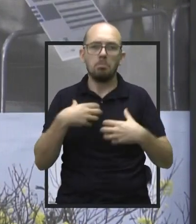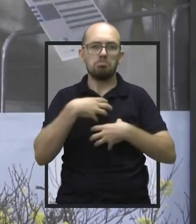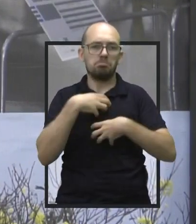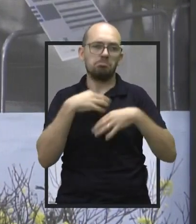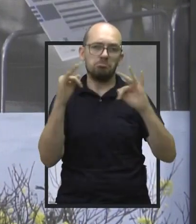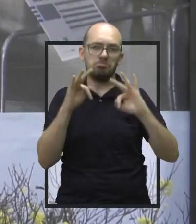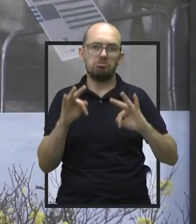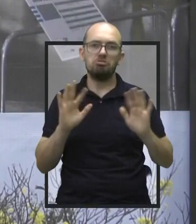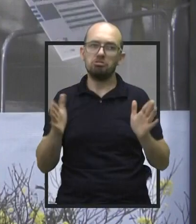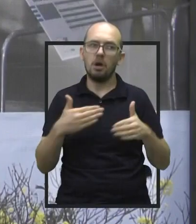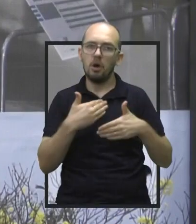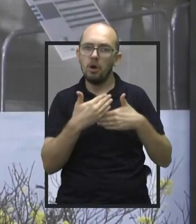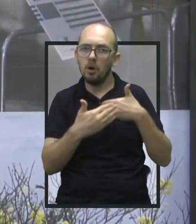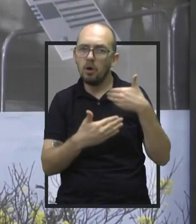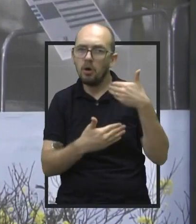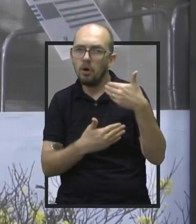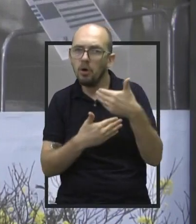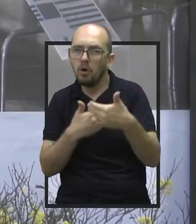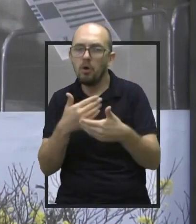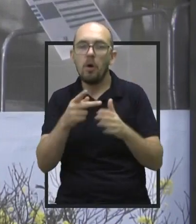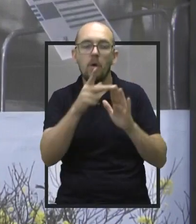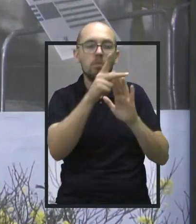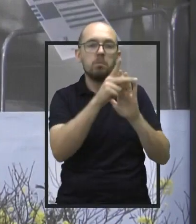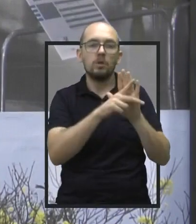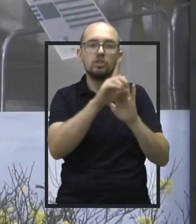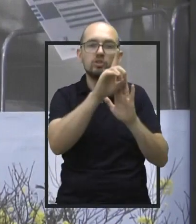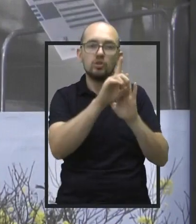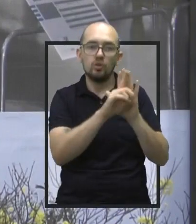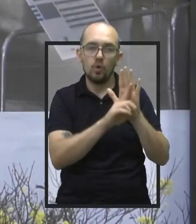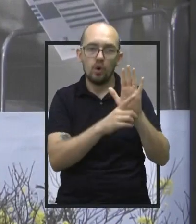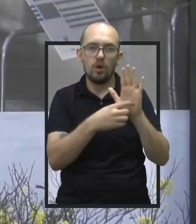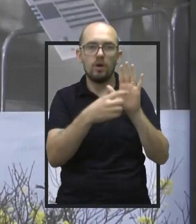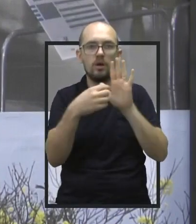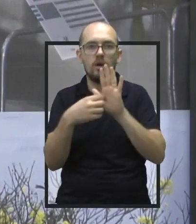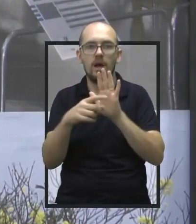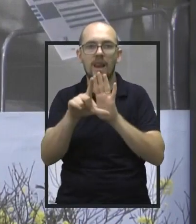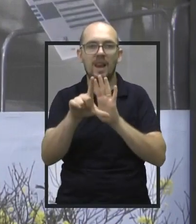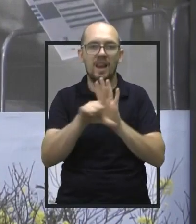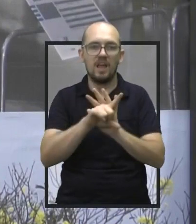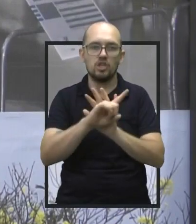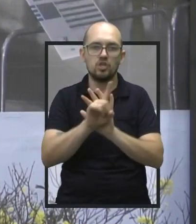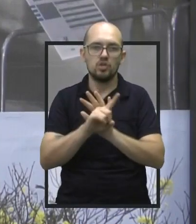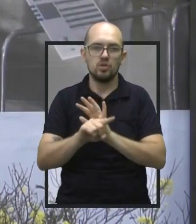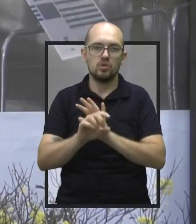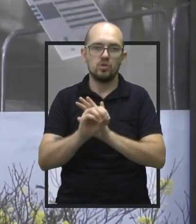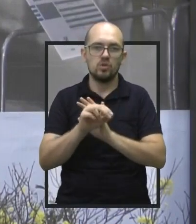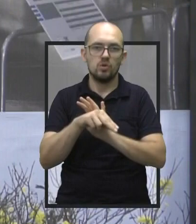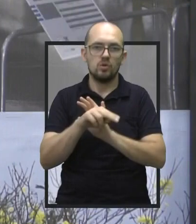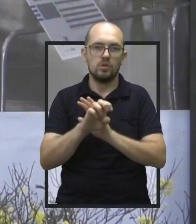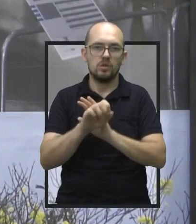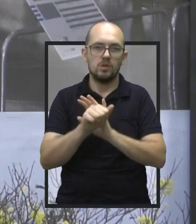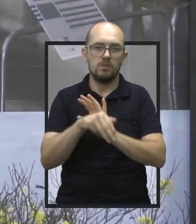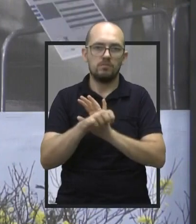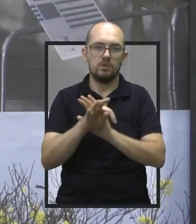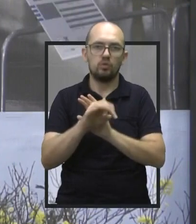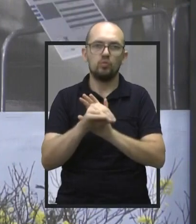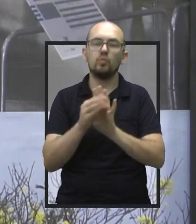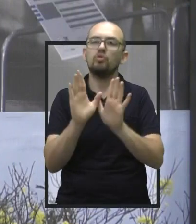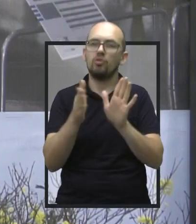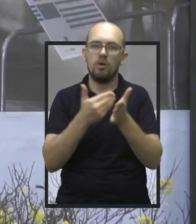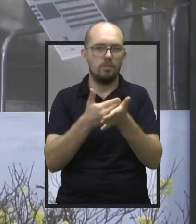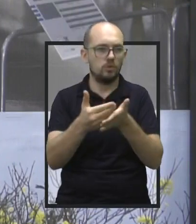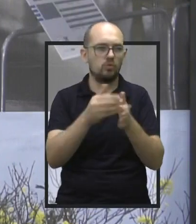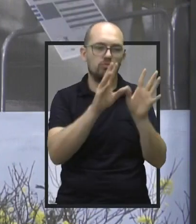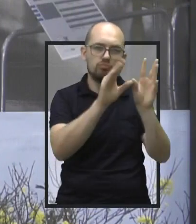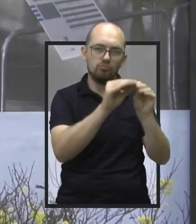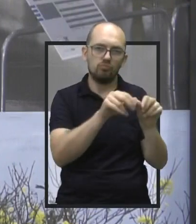dado andamento, pelo menos aí no plano diretor e lei de zoneamento, pelo menos nisso já tem começado a ser mexido, a ser